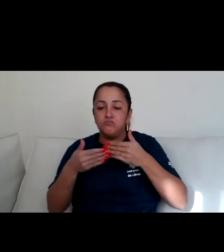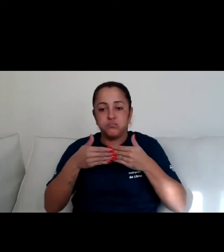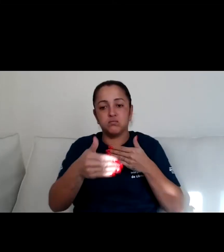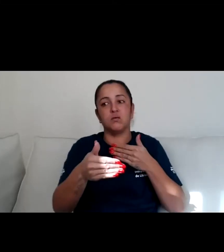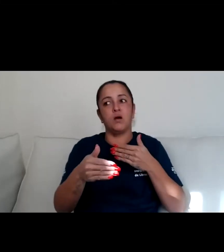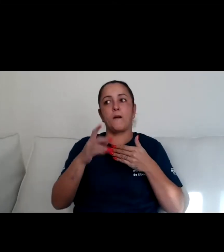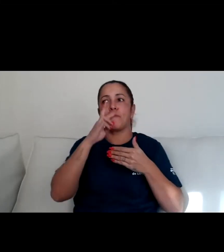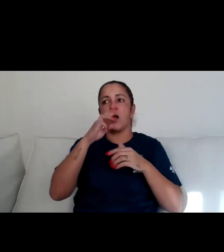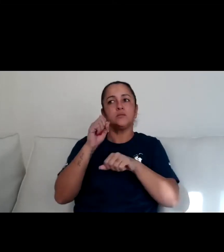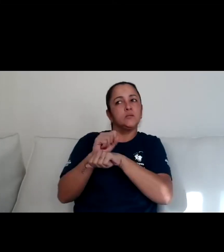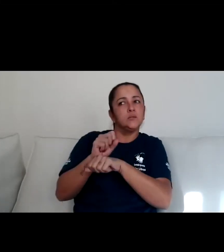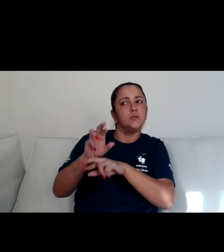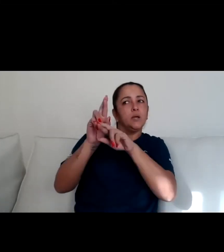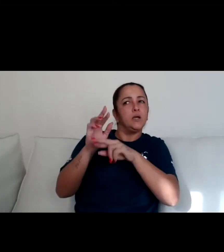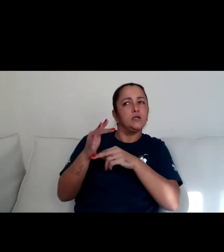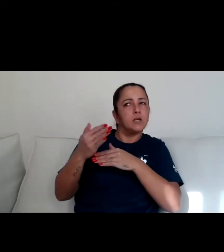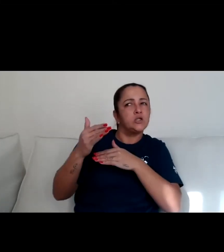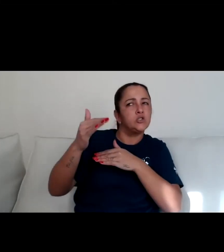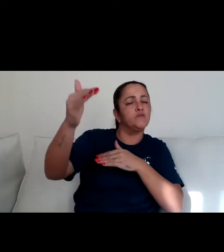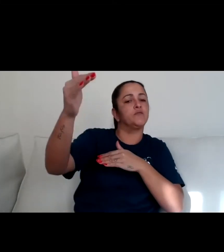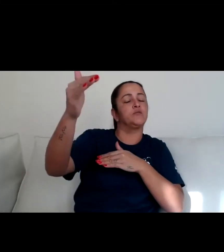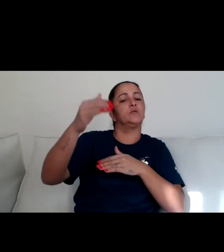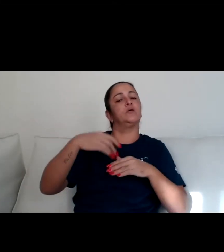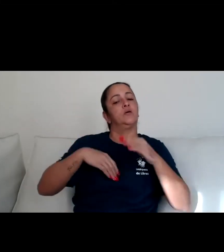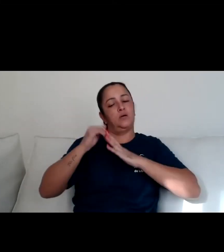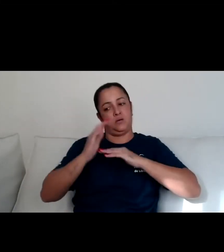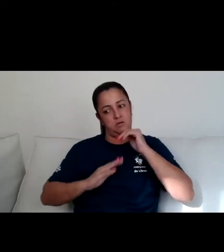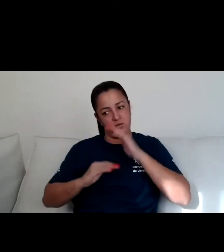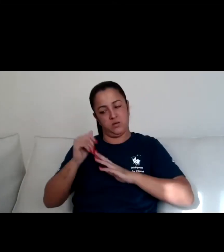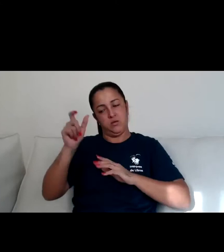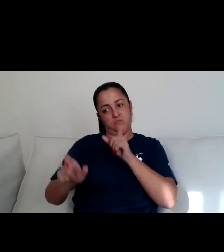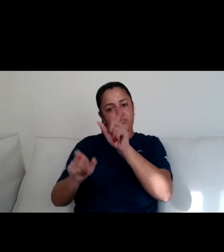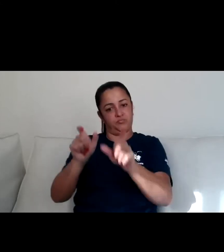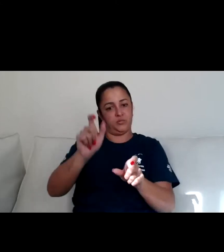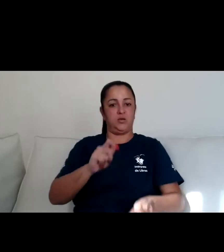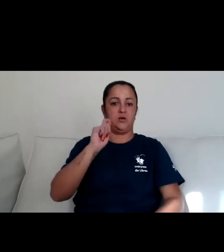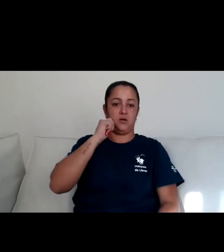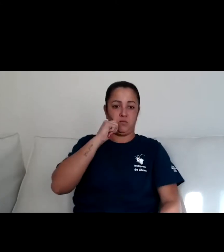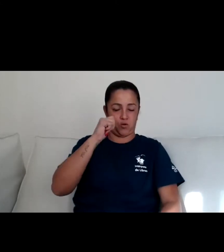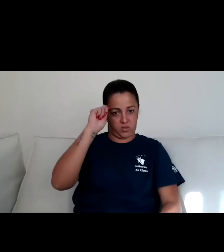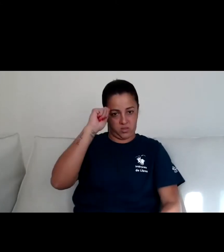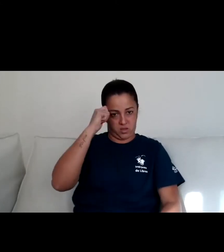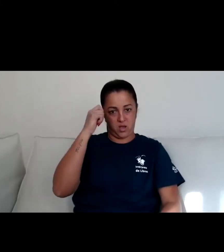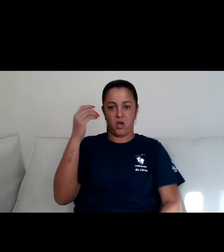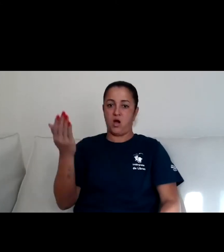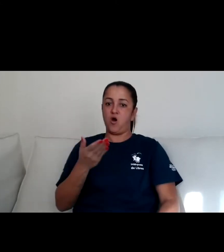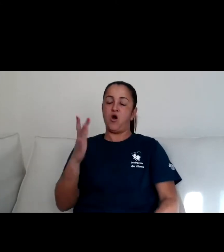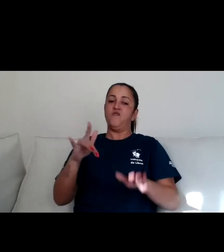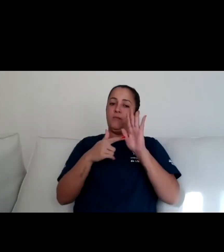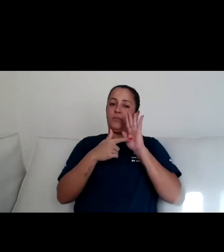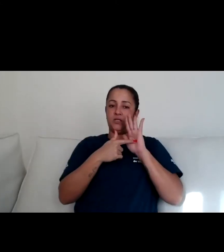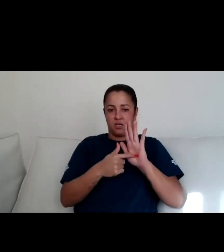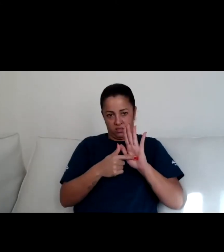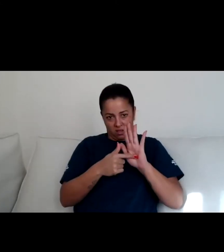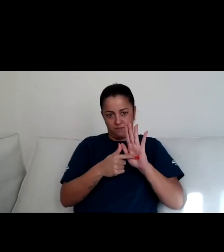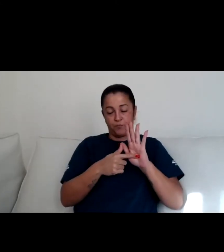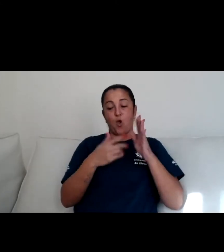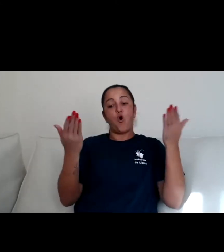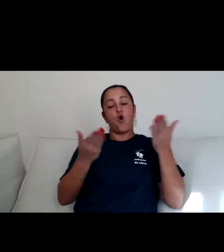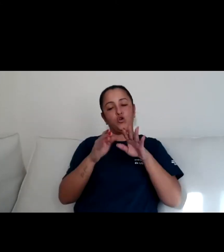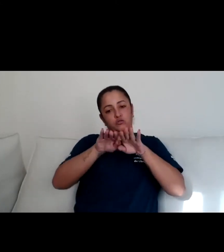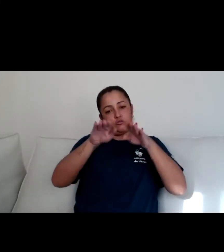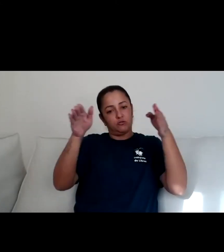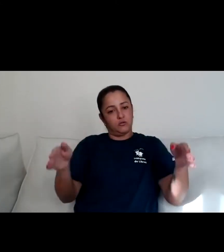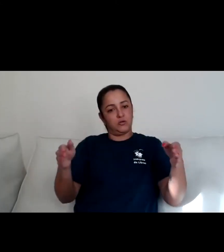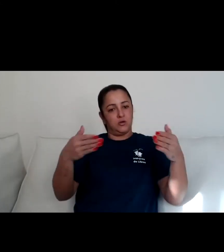perspectiva dessas autoras. Dito isso, eu vou apresentar quem hoje compõe a mesa com a